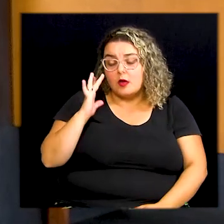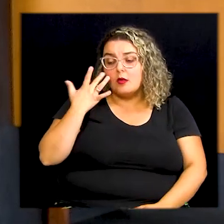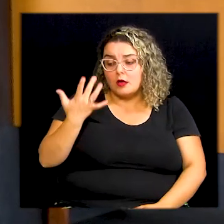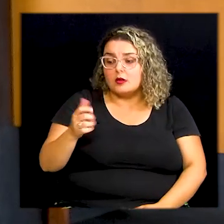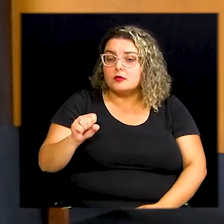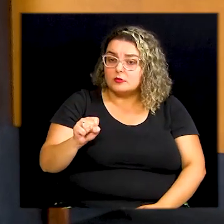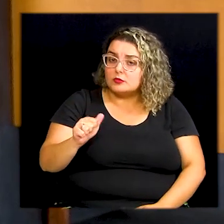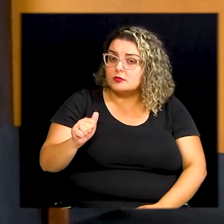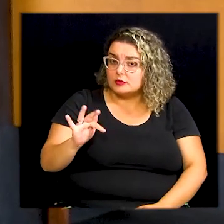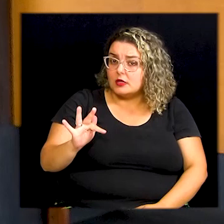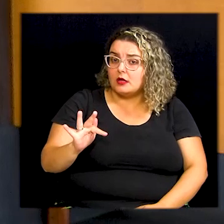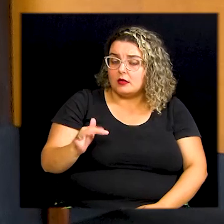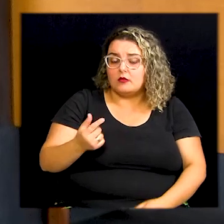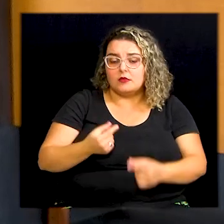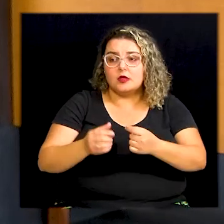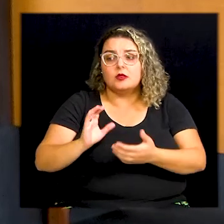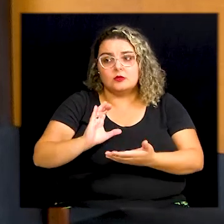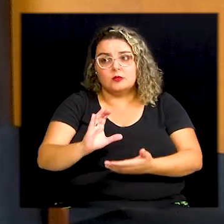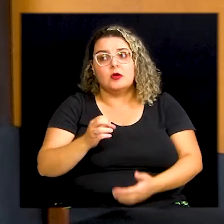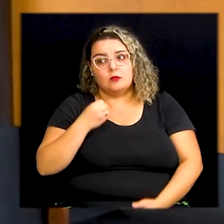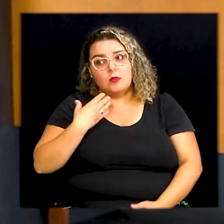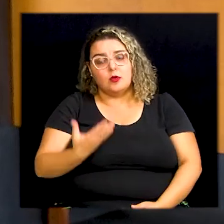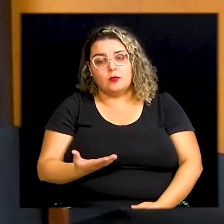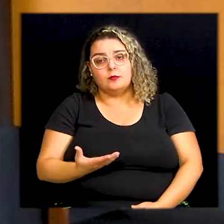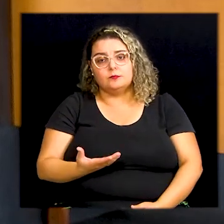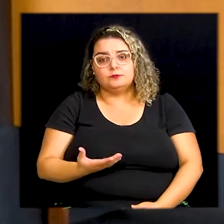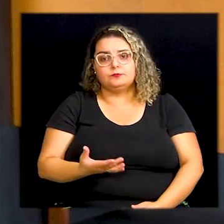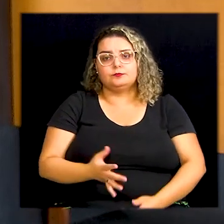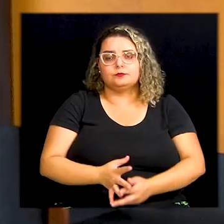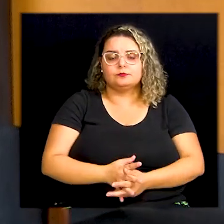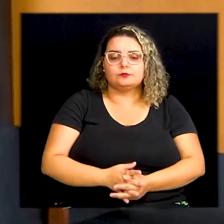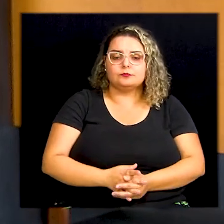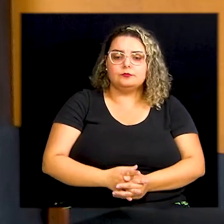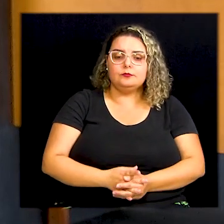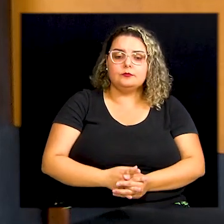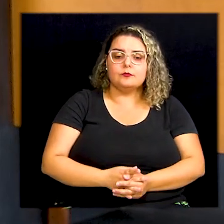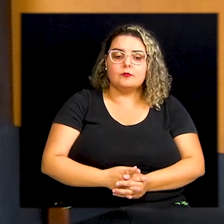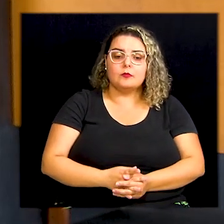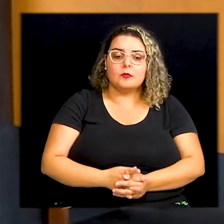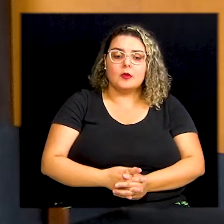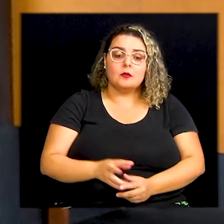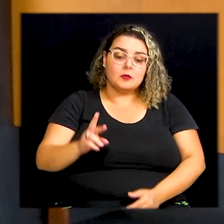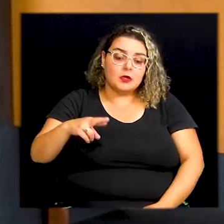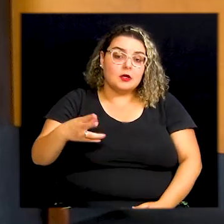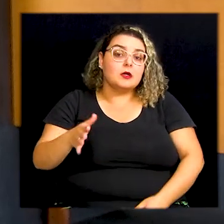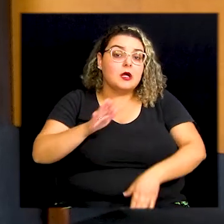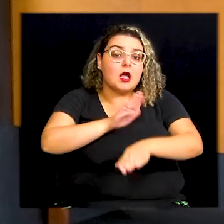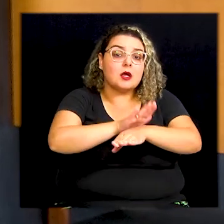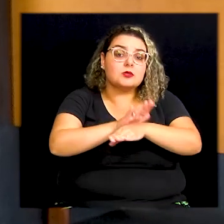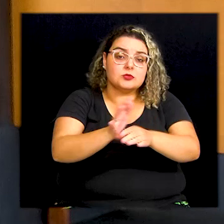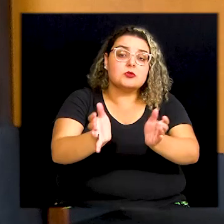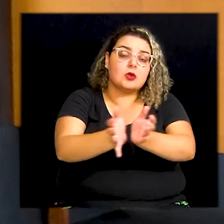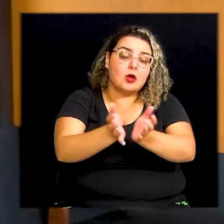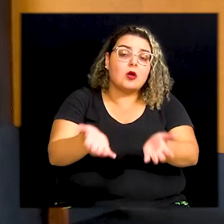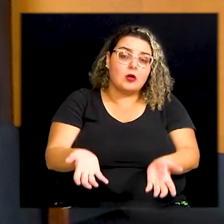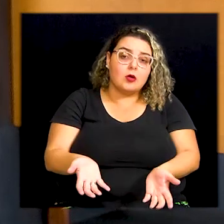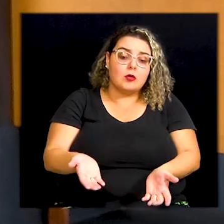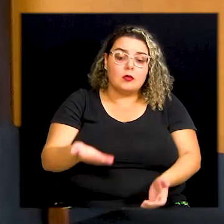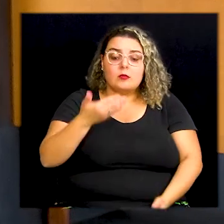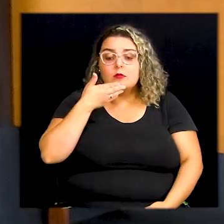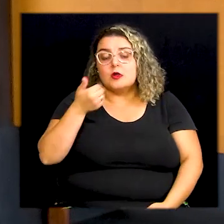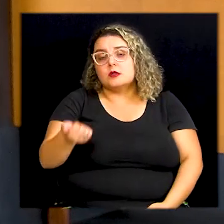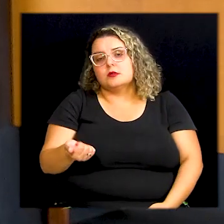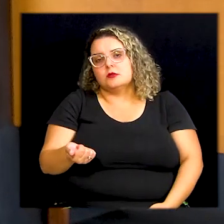que o SAF é bom na questão de investimento, né? Na questão de investimento por conta de ajudar o clube, né? É uma forma